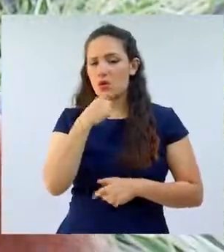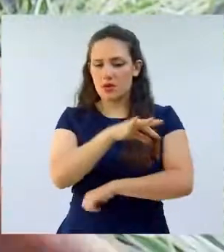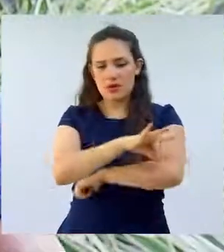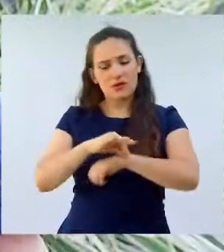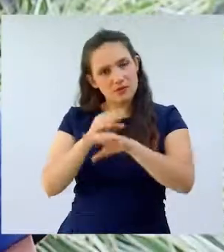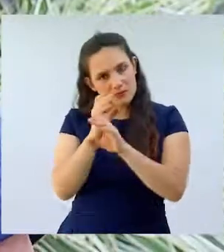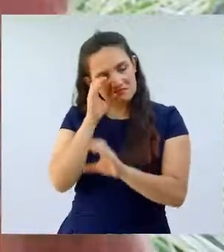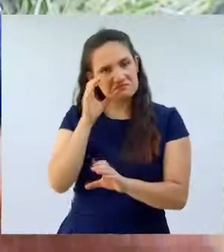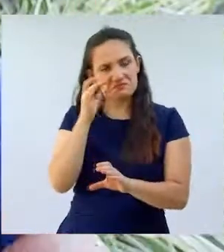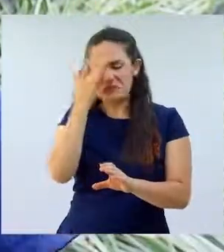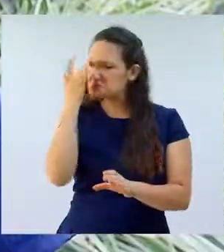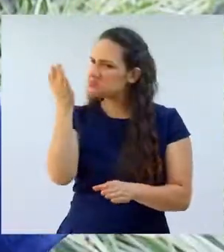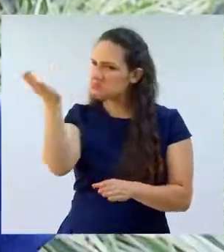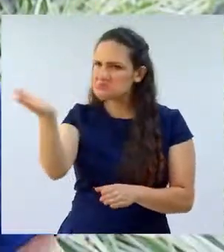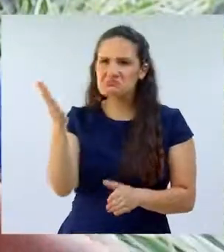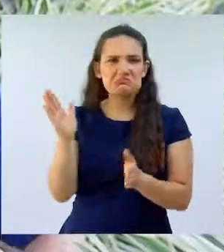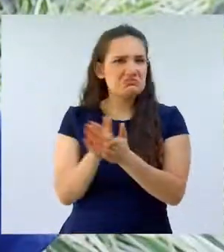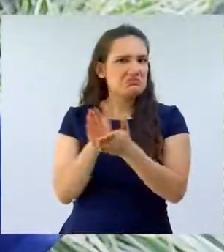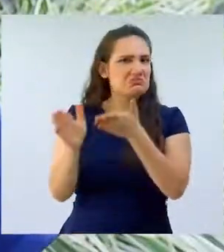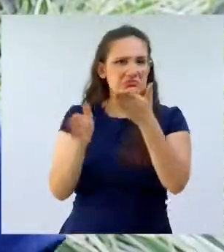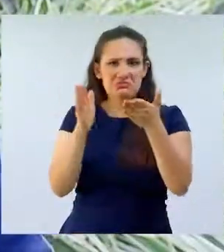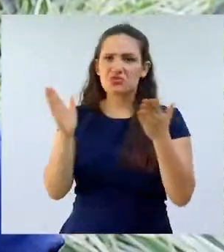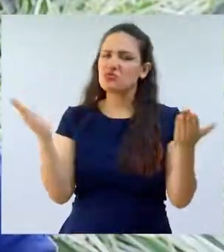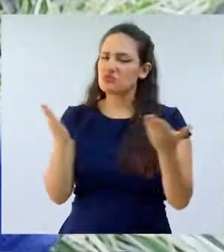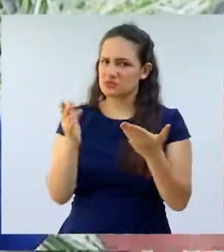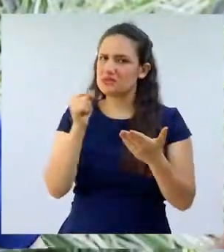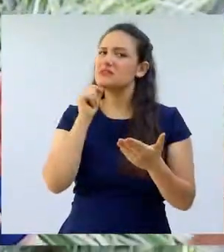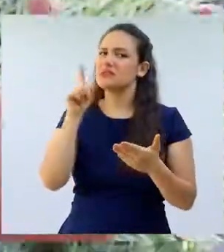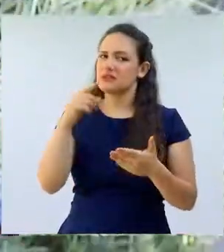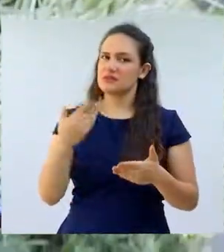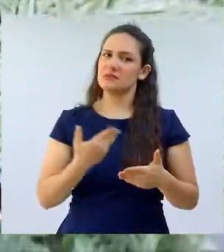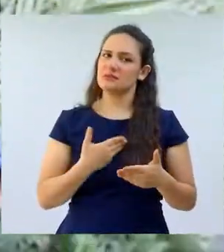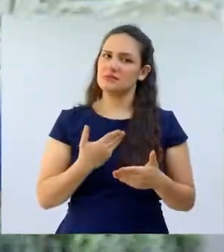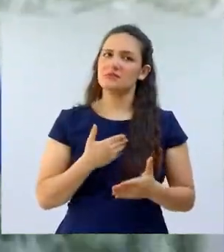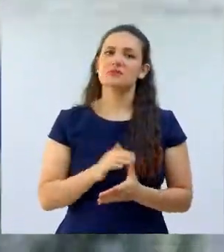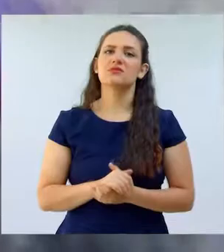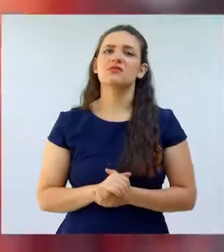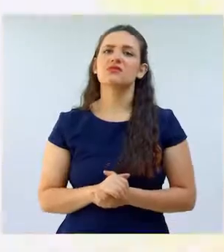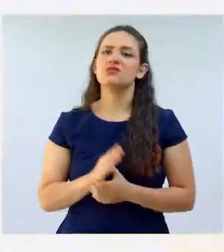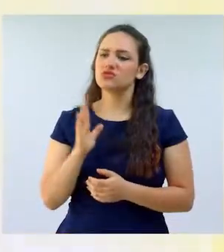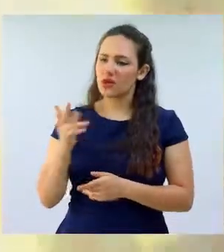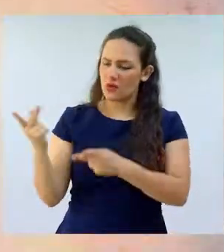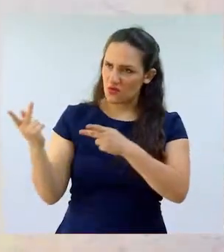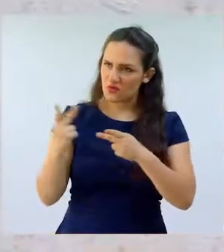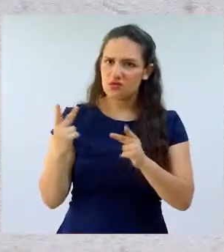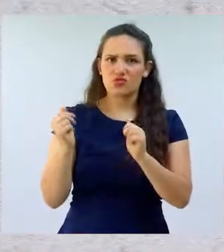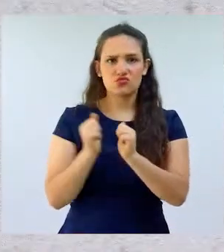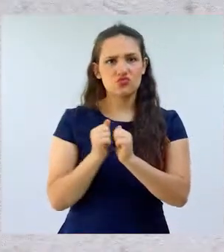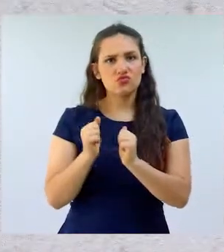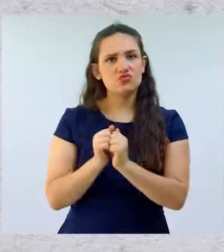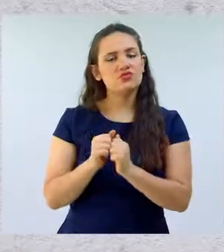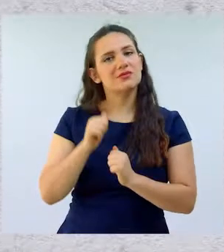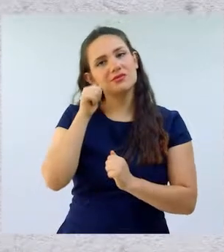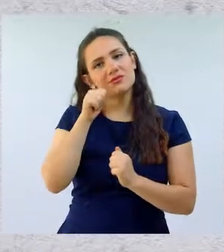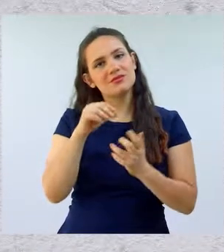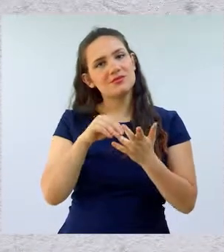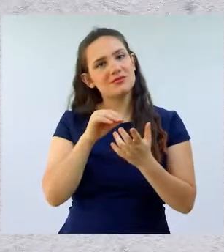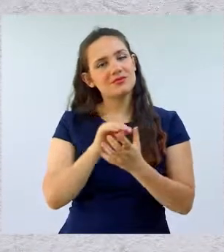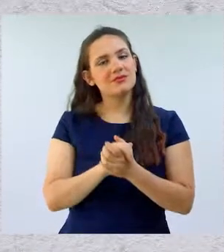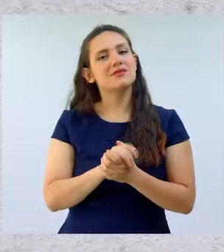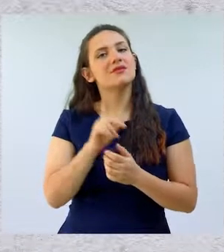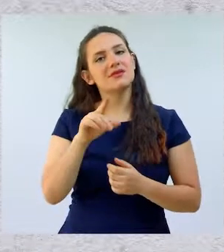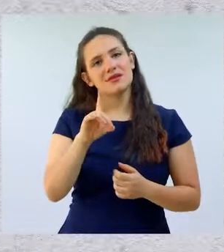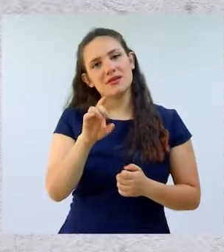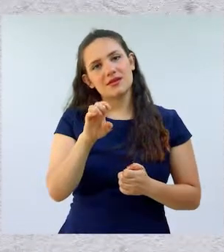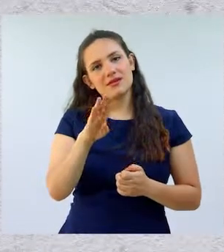um engenheiro maravilhoso e uma pessoa maravilhosa como pessoa, sabe? Porque ficamos amigos, até hoje nós somos amigos, foi no meu casamento com a Débora, inclusive. Débora que está